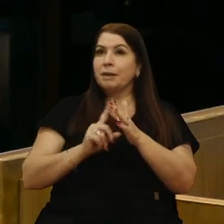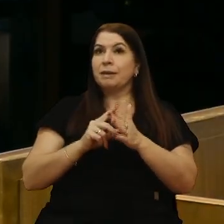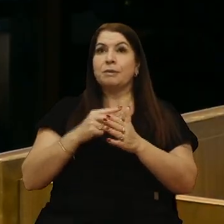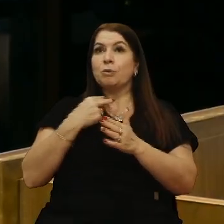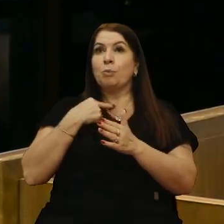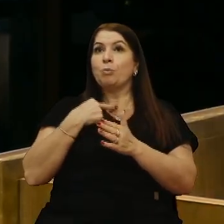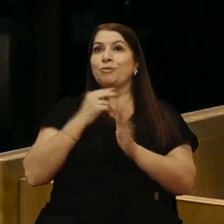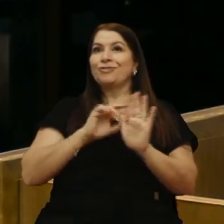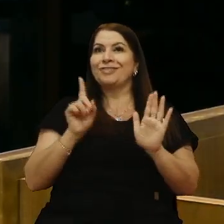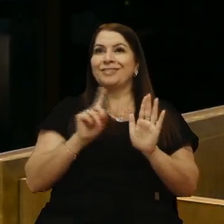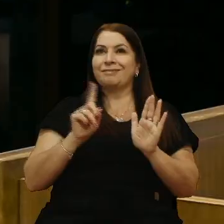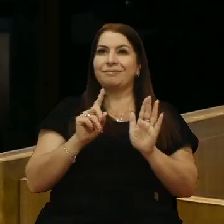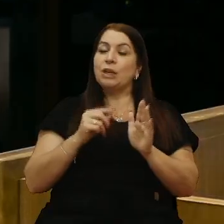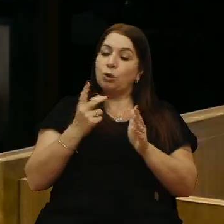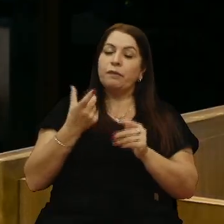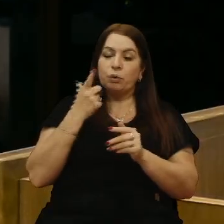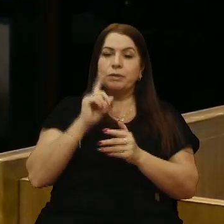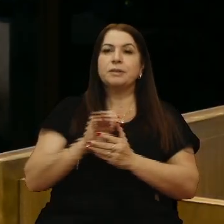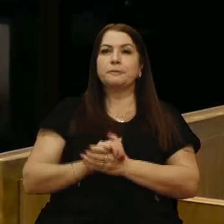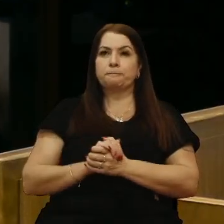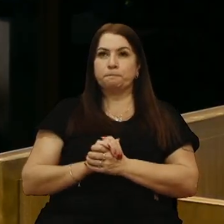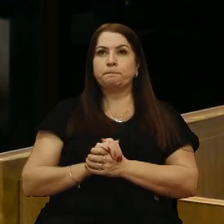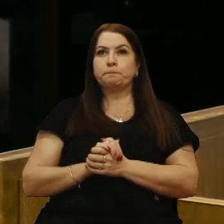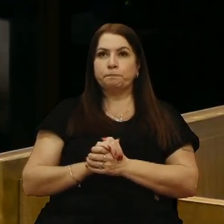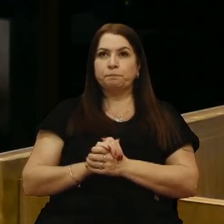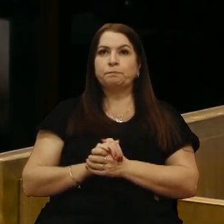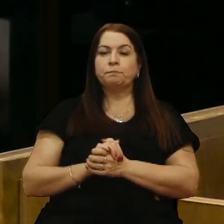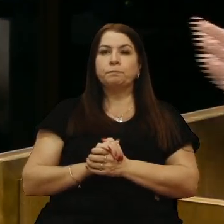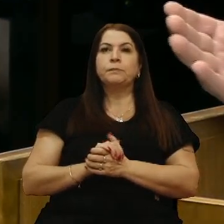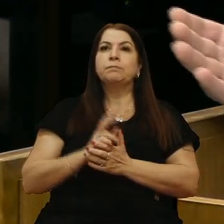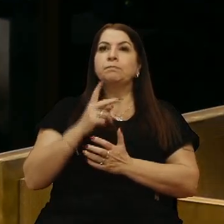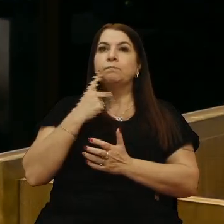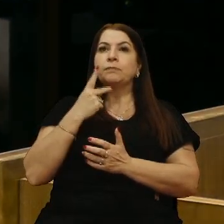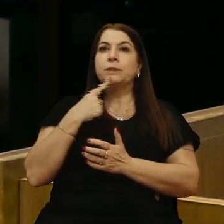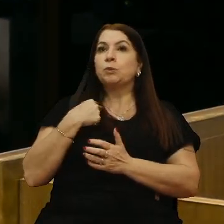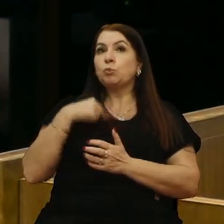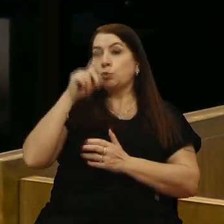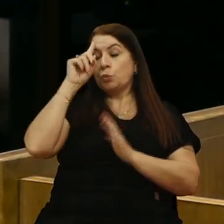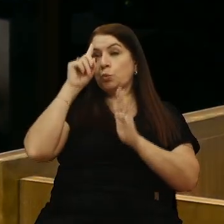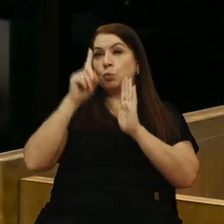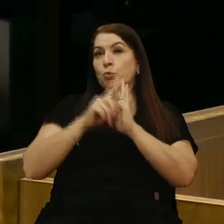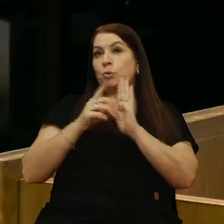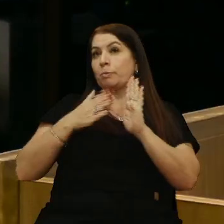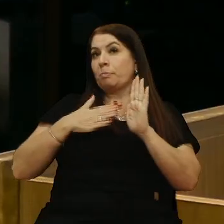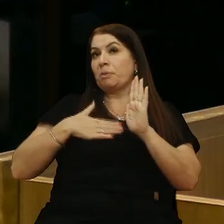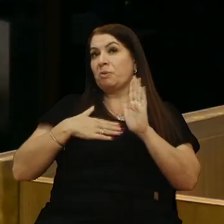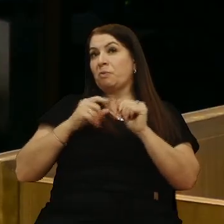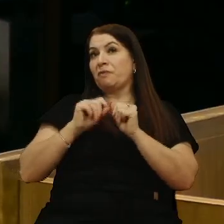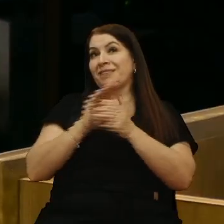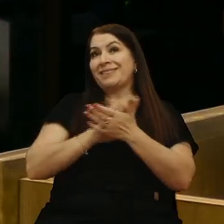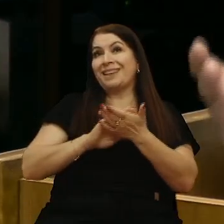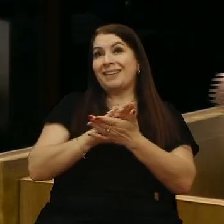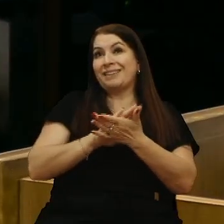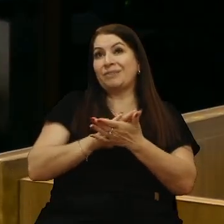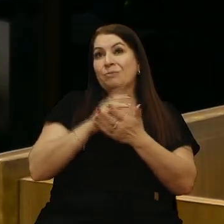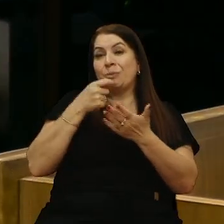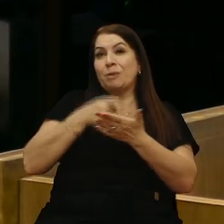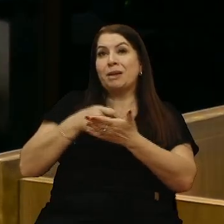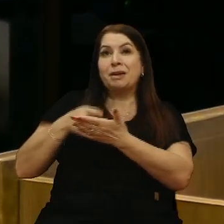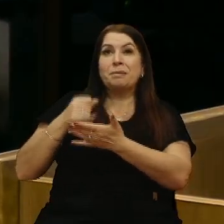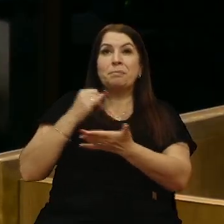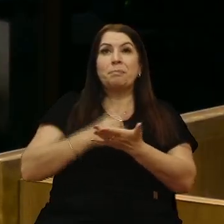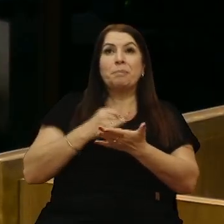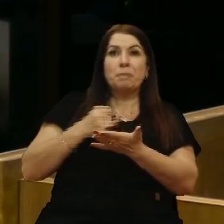podia, agora vai poder. Aquele que dizia: eu não sou dono do que é meu, eu não posso fazer nada, eu só posso pagar